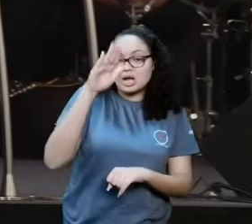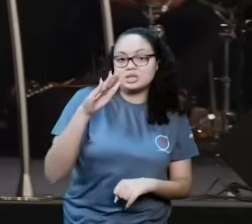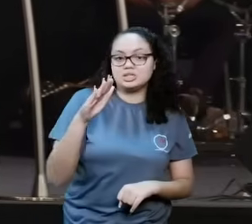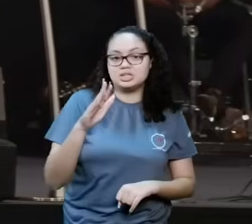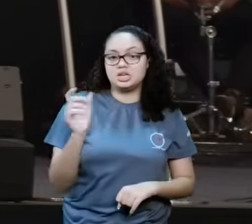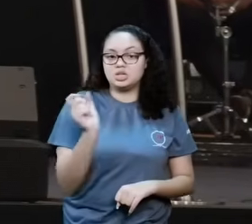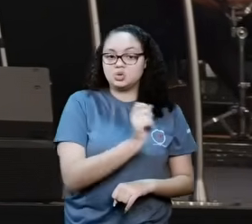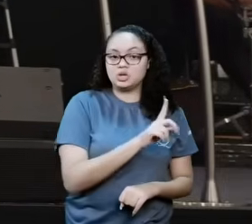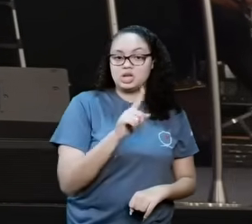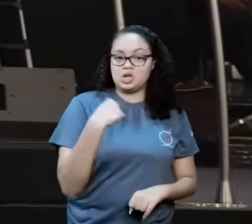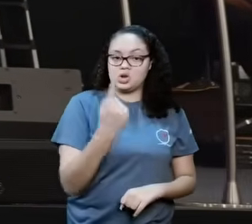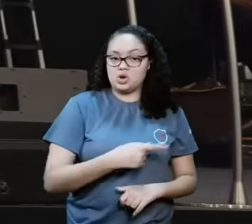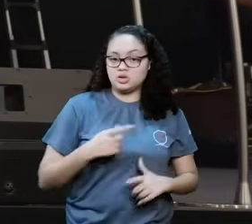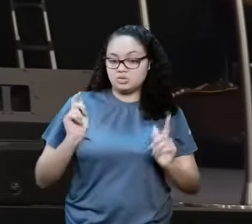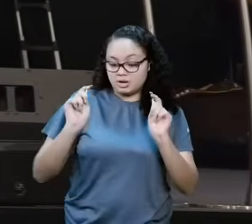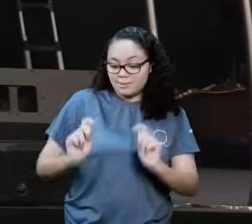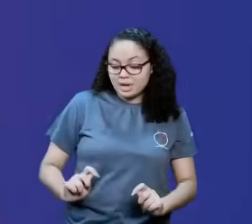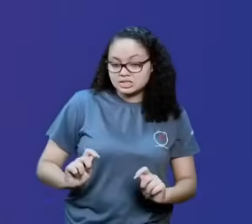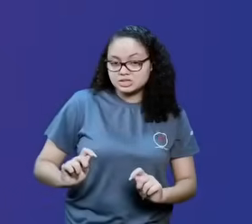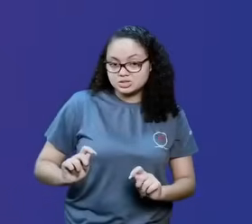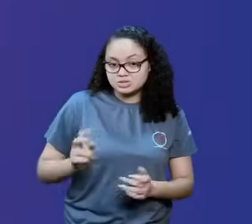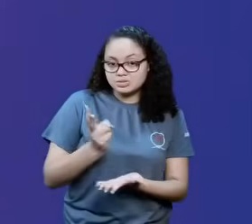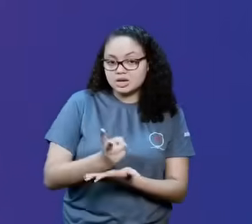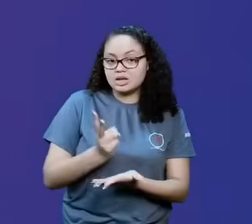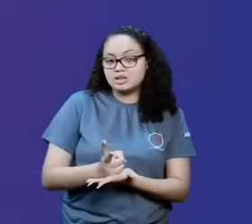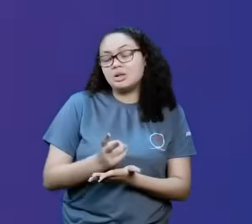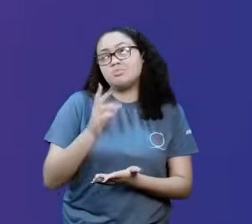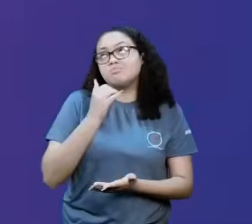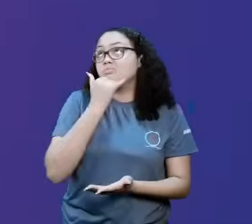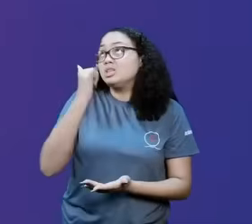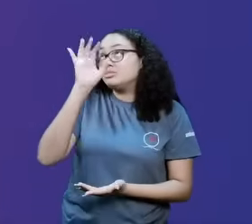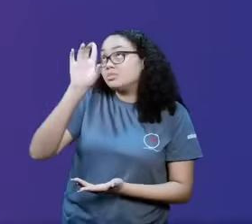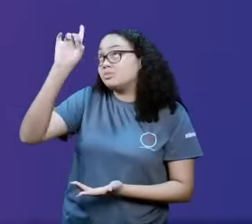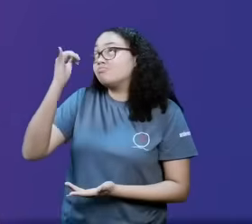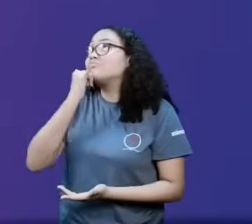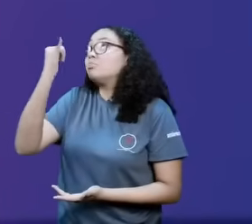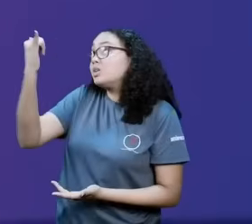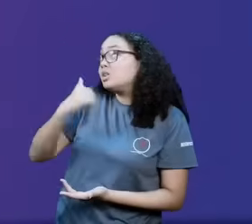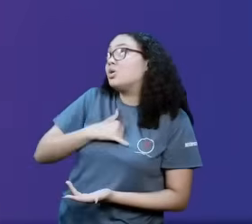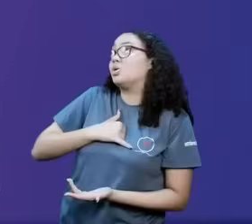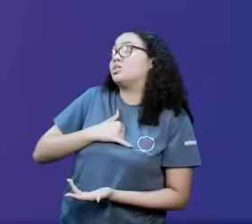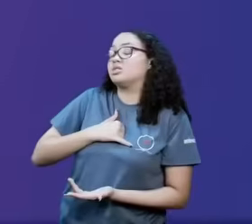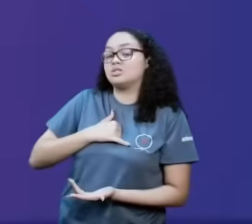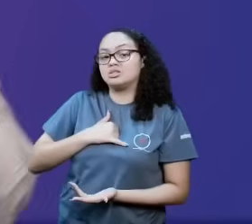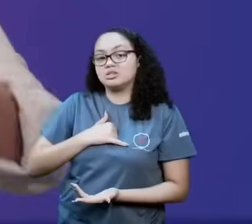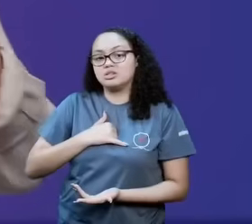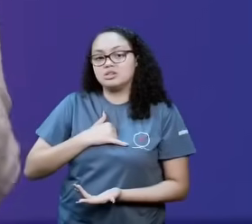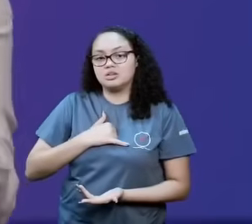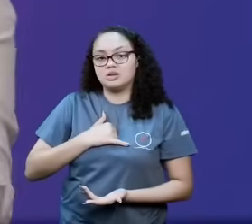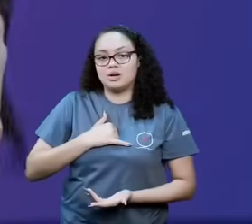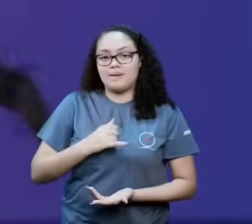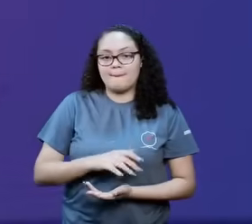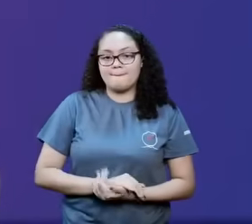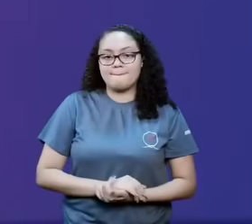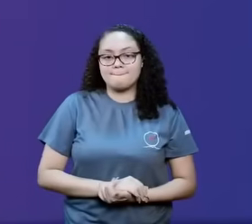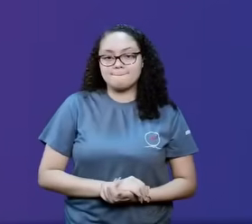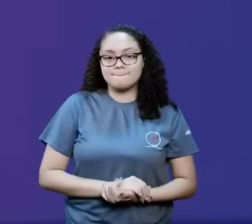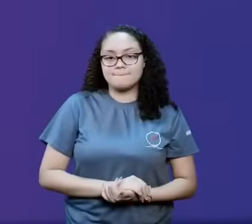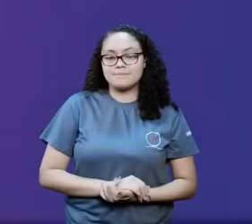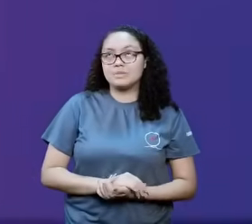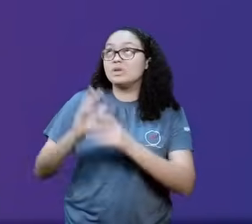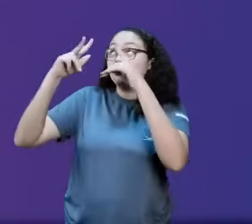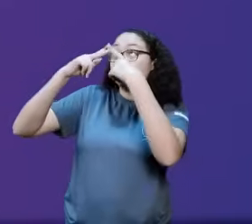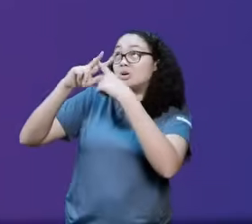do que éramos capazes de manter, então nós vamos pedir perdão a Deus hoje. E nós vamos fazer com Deus, fazermos com Deus um